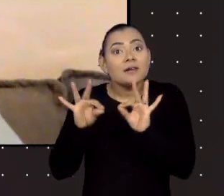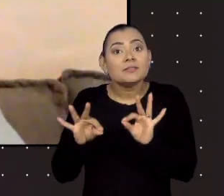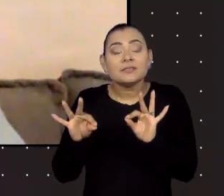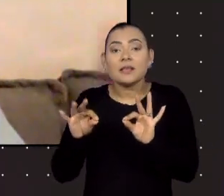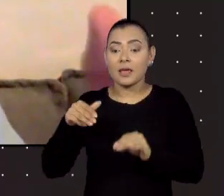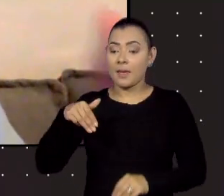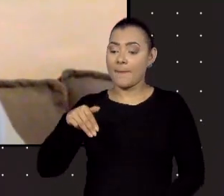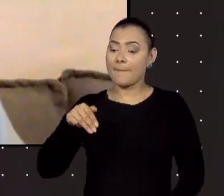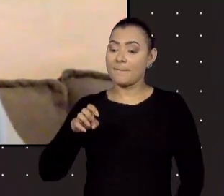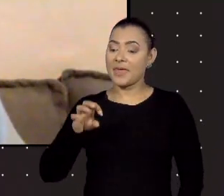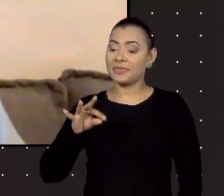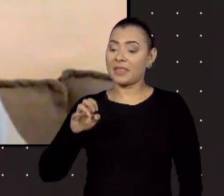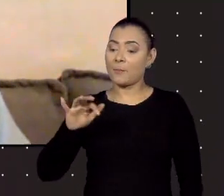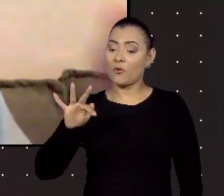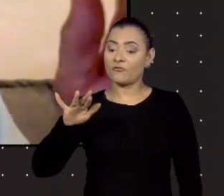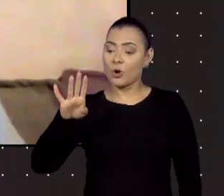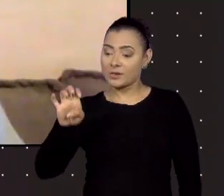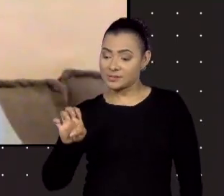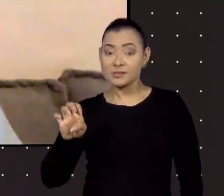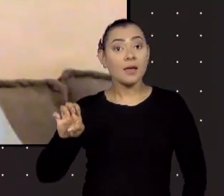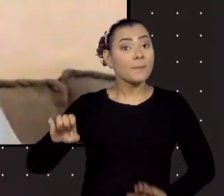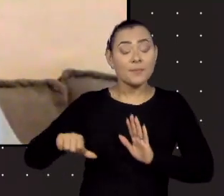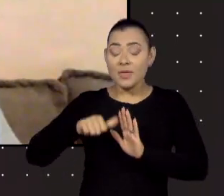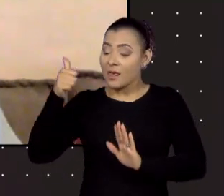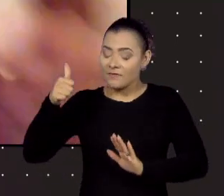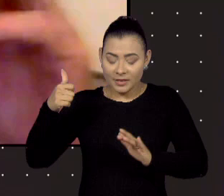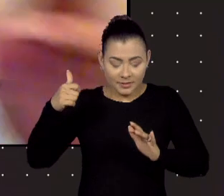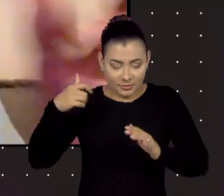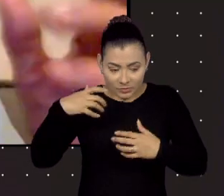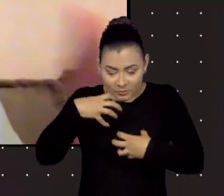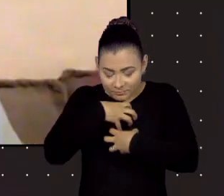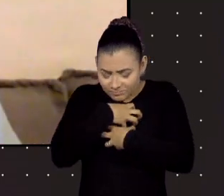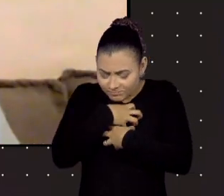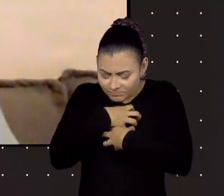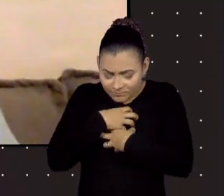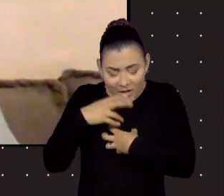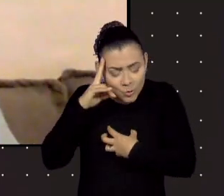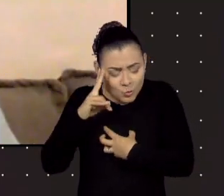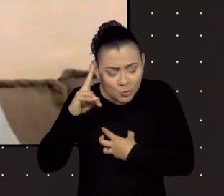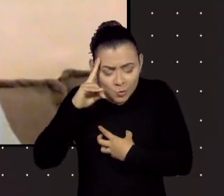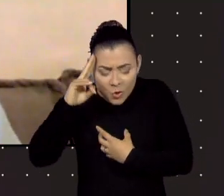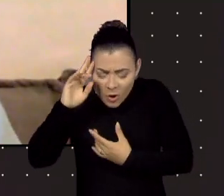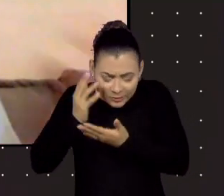Metamorfose é: naquela noite, após sonhos complicados,